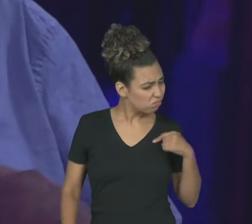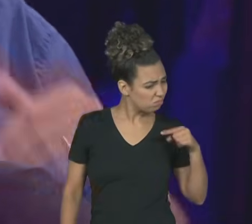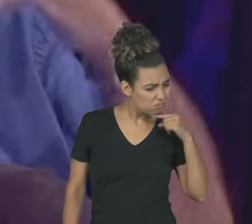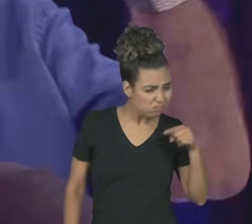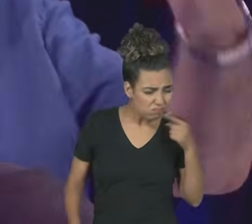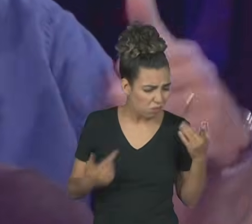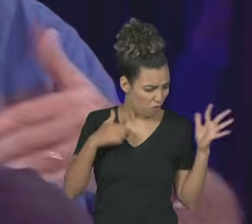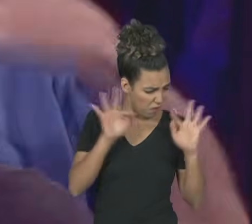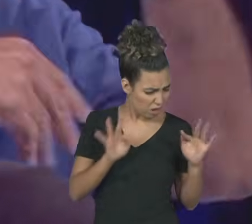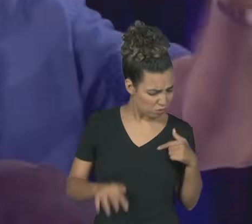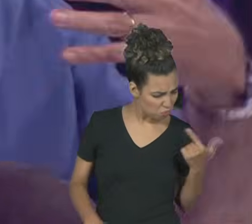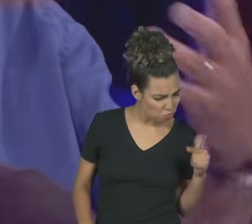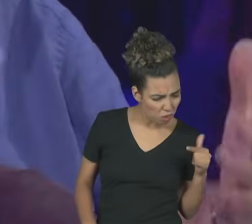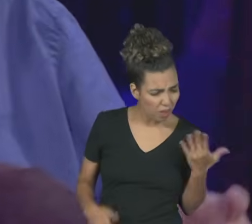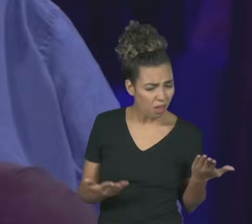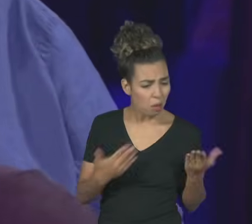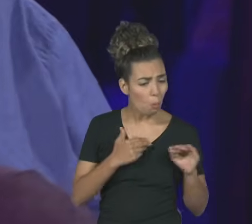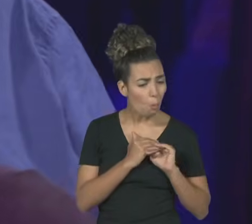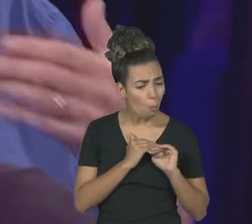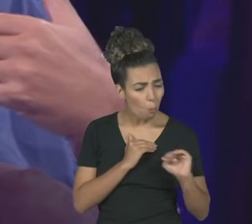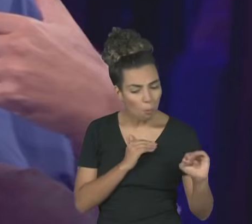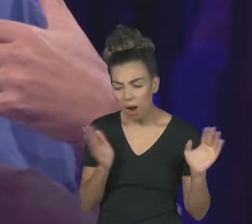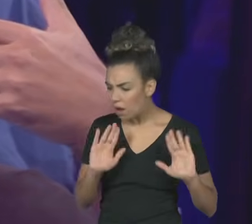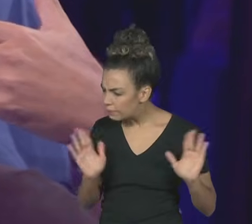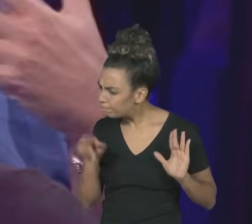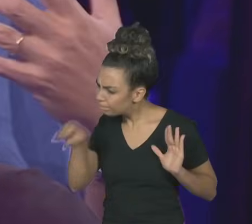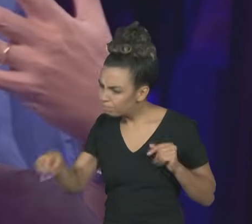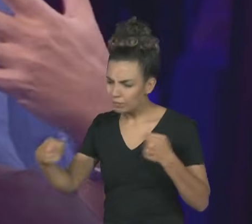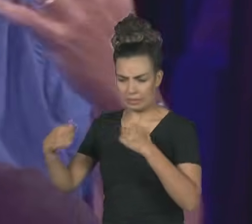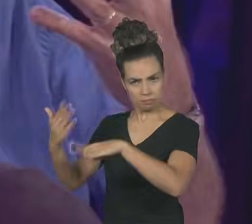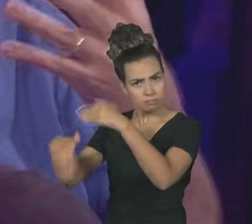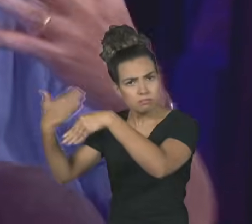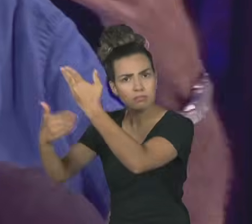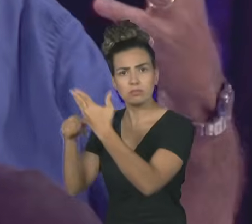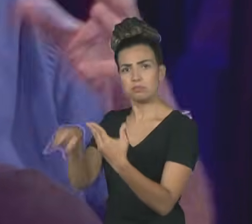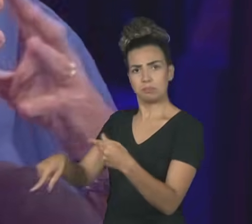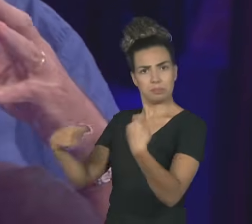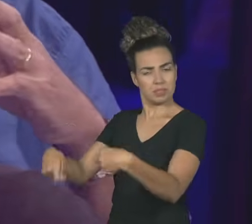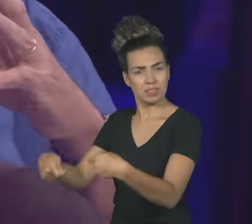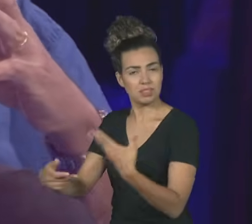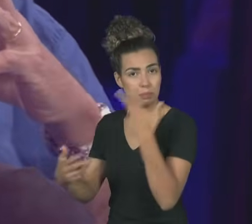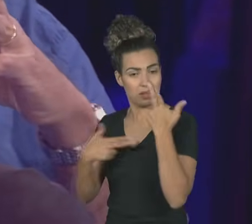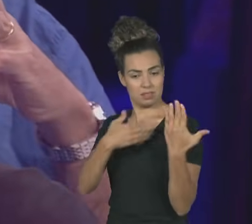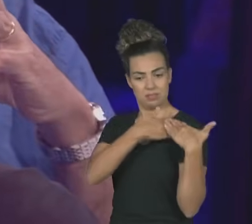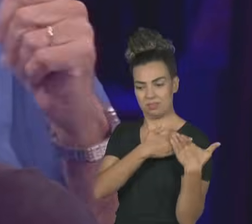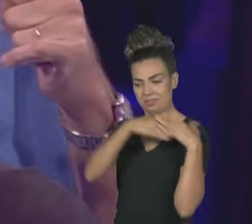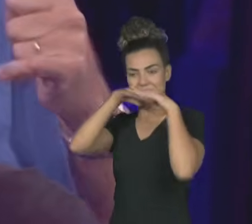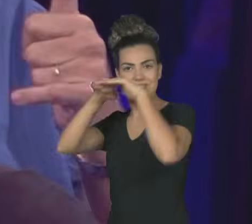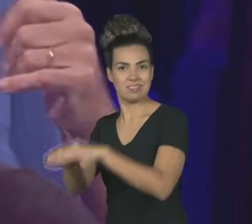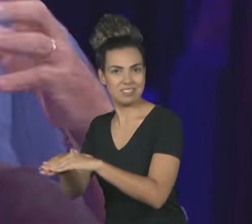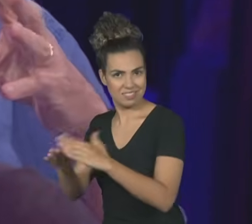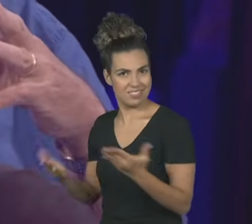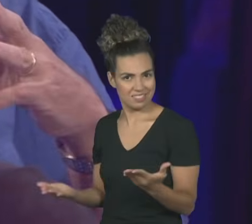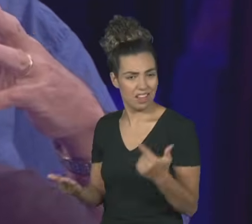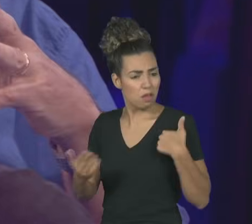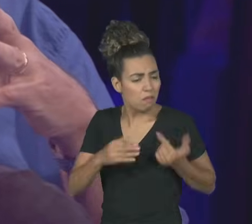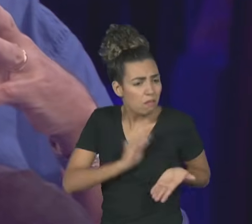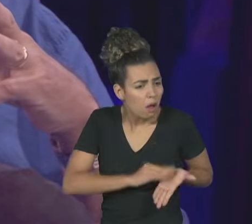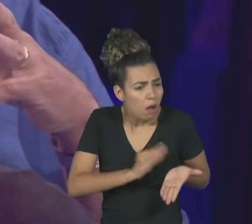nós, eles vão continuar uma história que, para nós, ainda é plena de pendências, né? Então, a intenção é